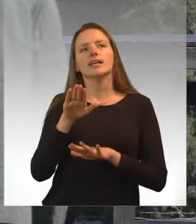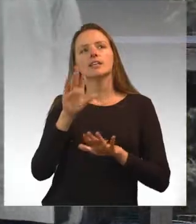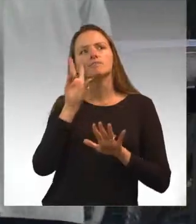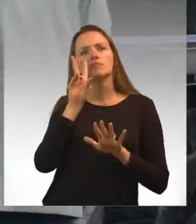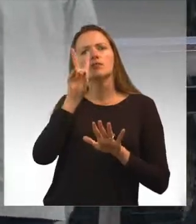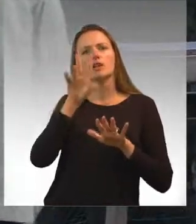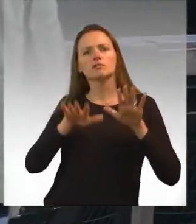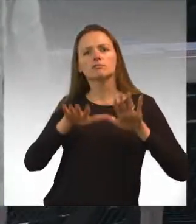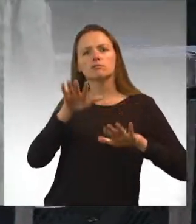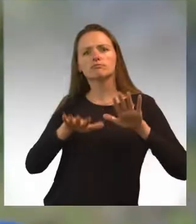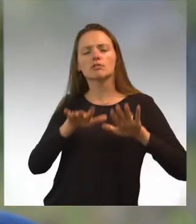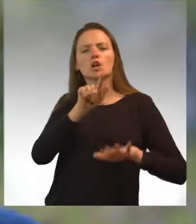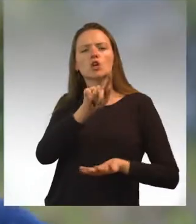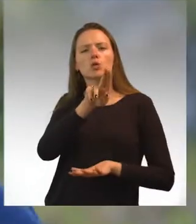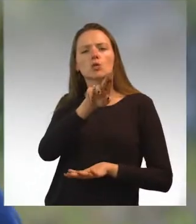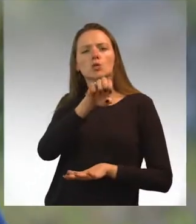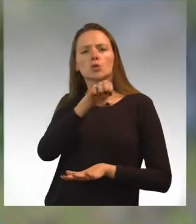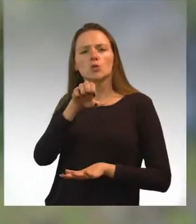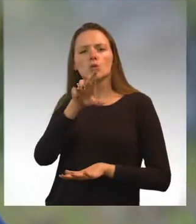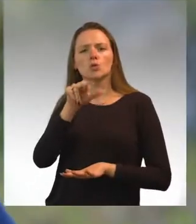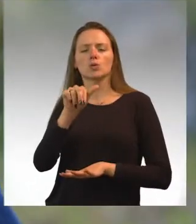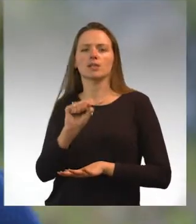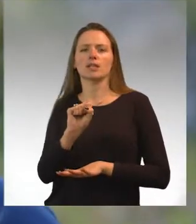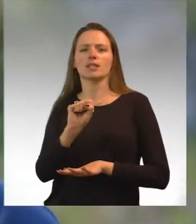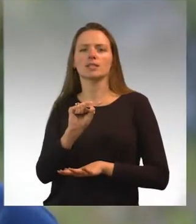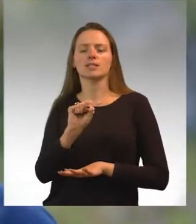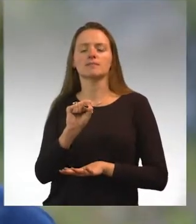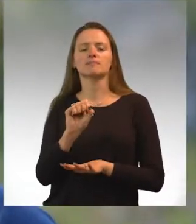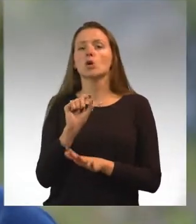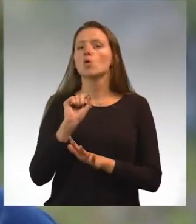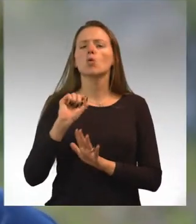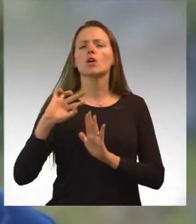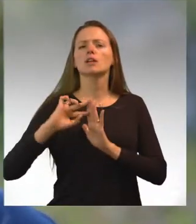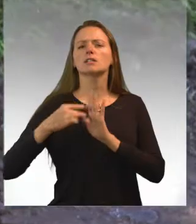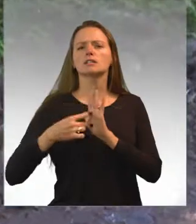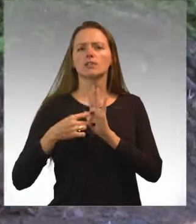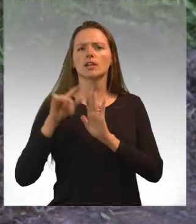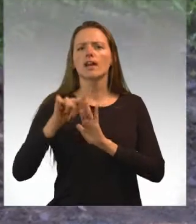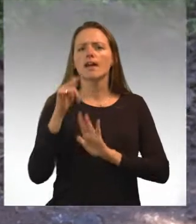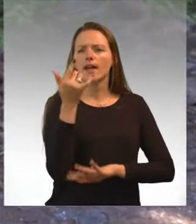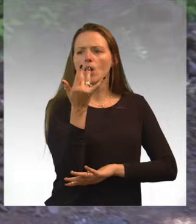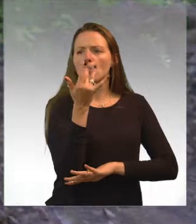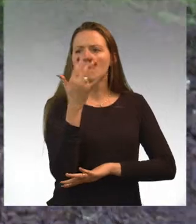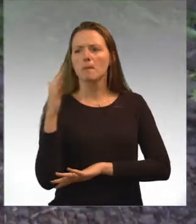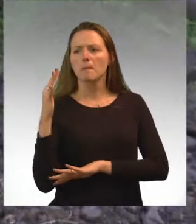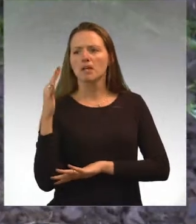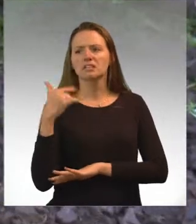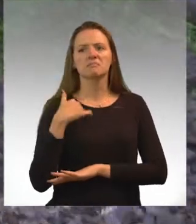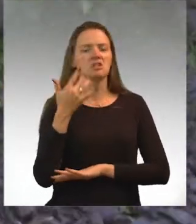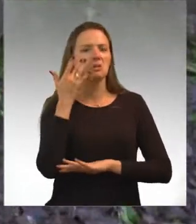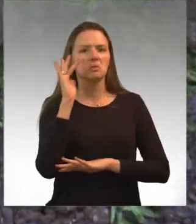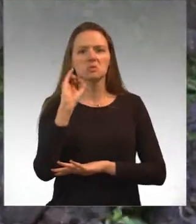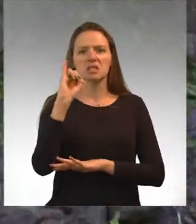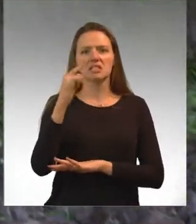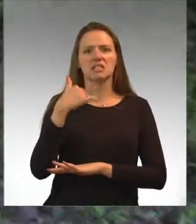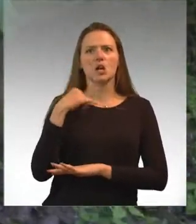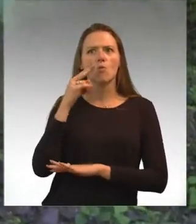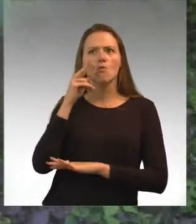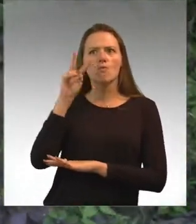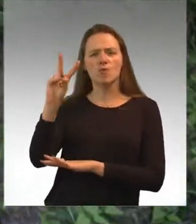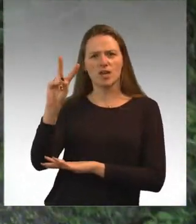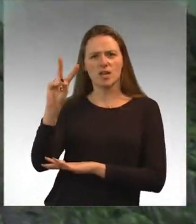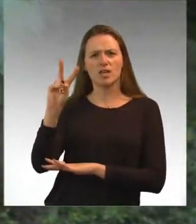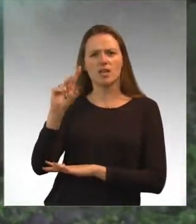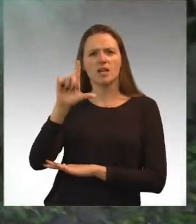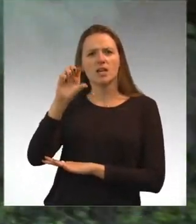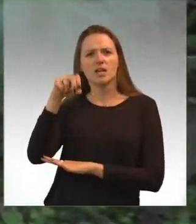as gúneras. Gúnera manicata, uma planta que eu não sei se eu já tinha visto em Londres, no